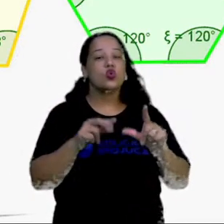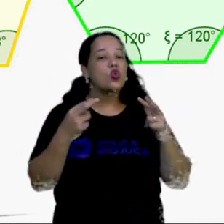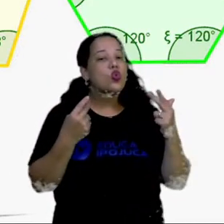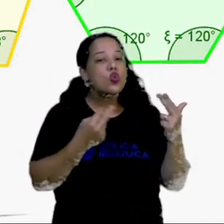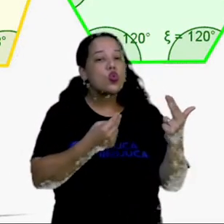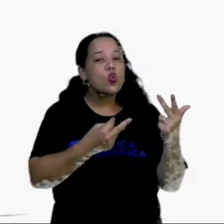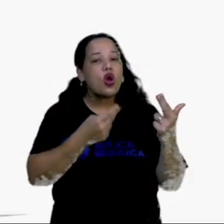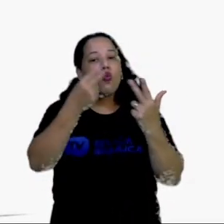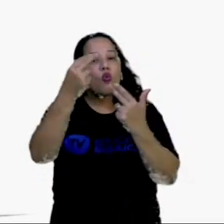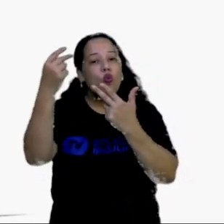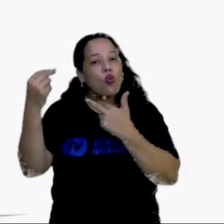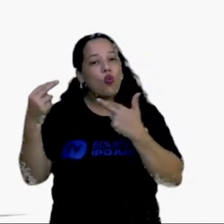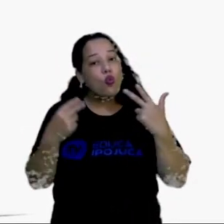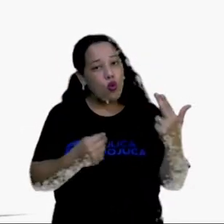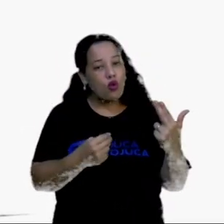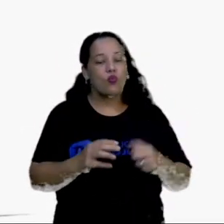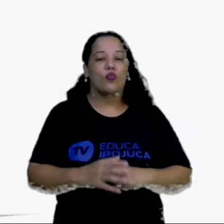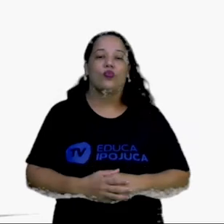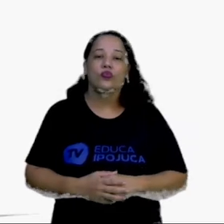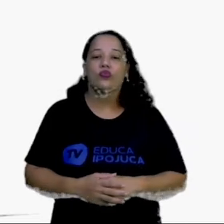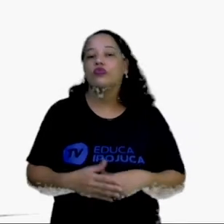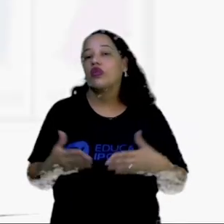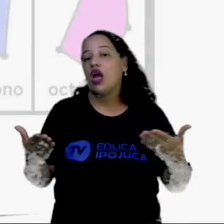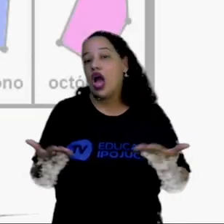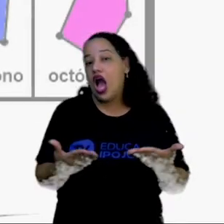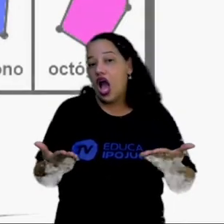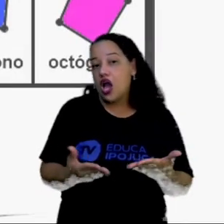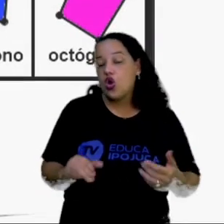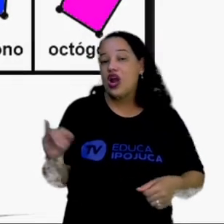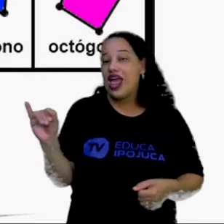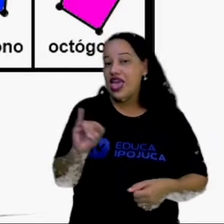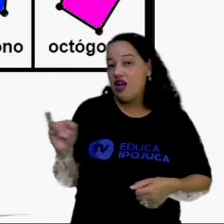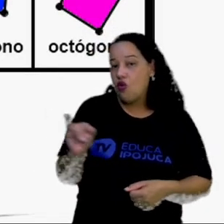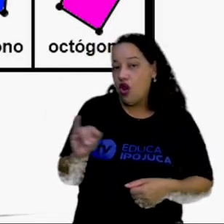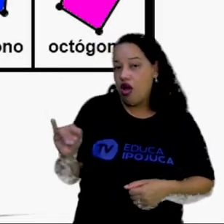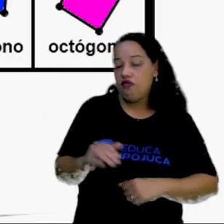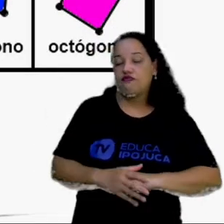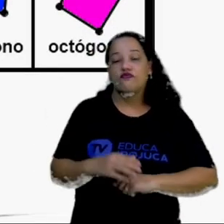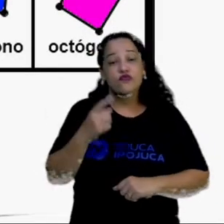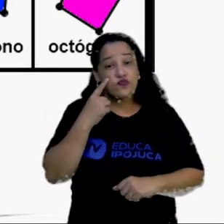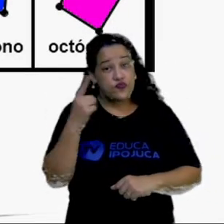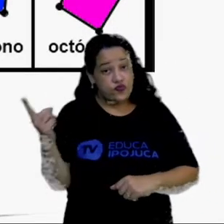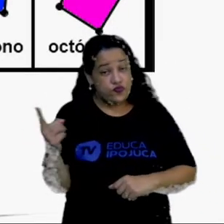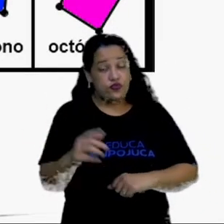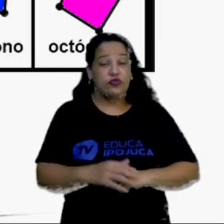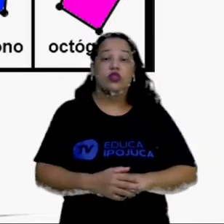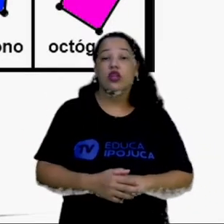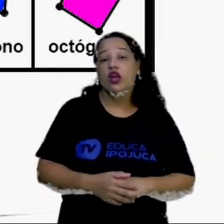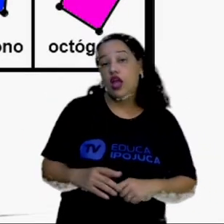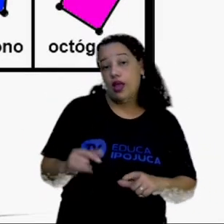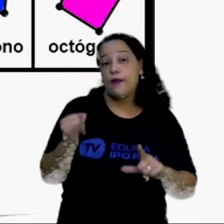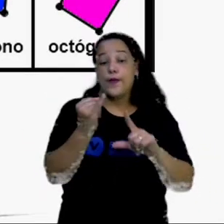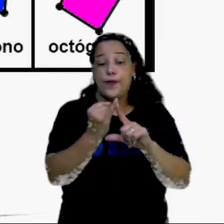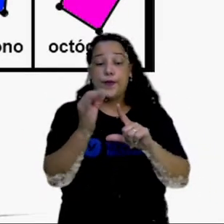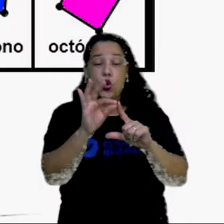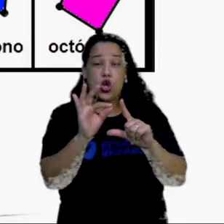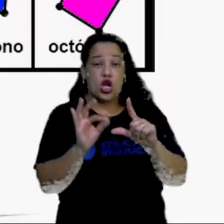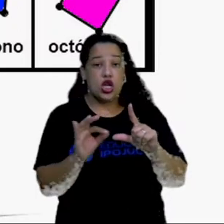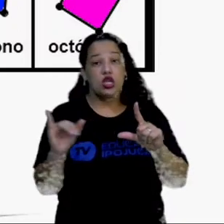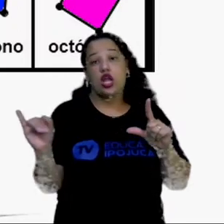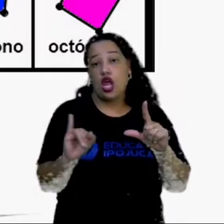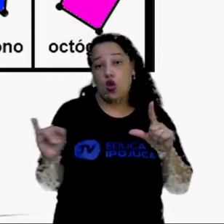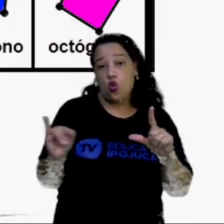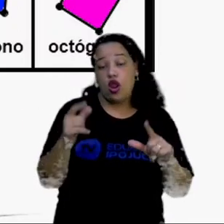dos lados iguais. Vamos ver agora polígonos irregulares. Os polígonos irregulares,